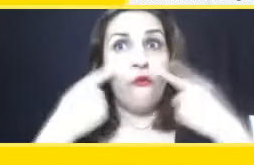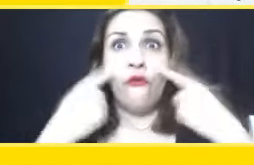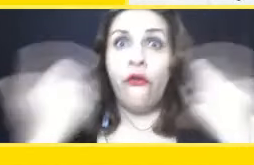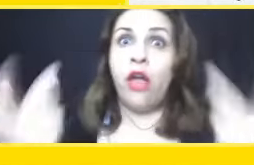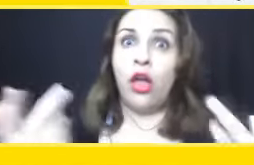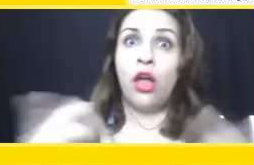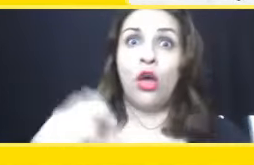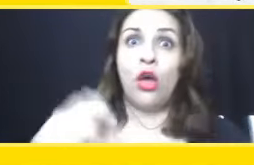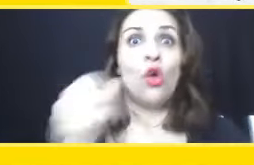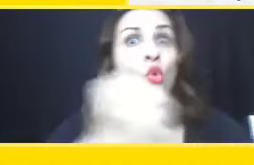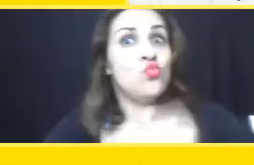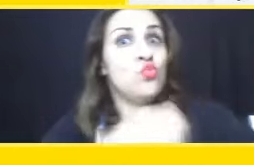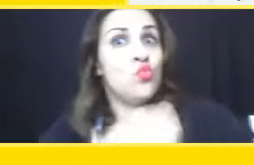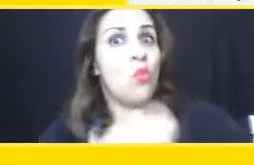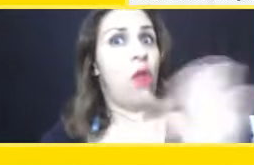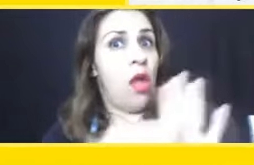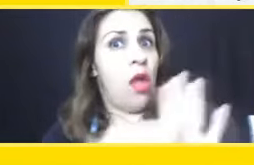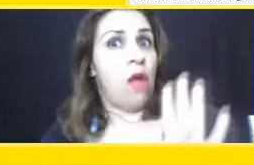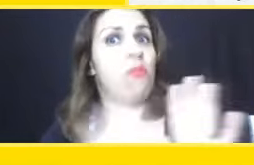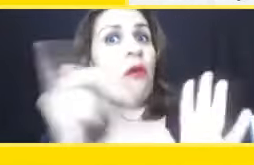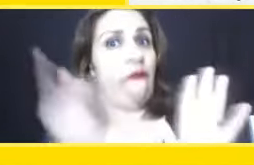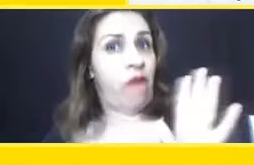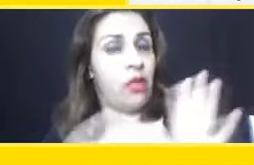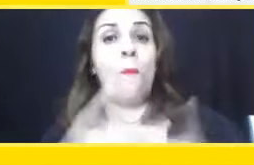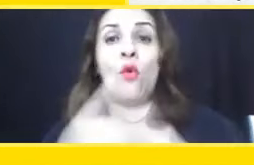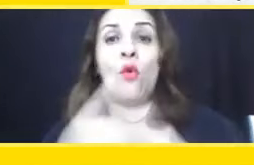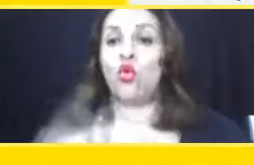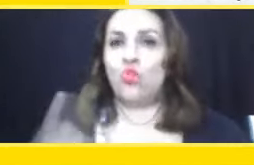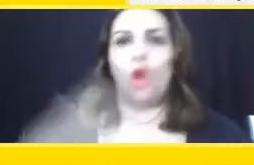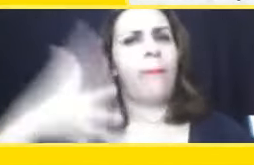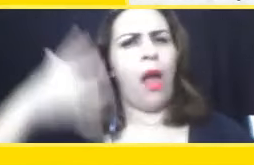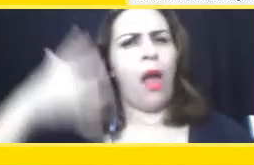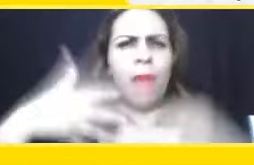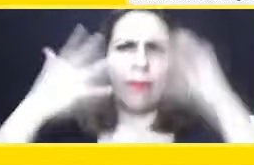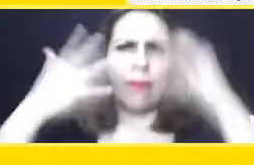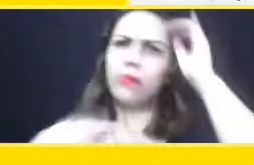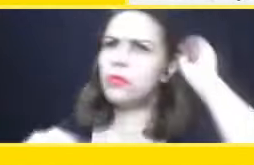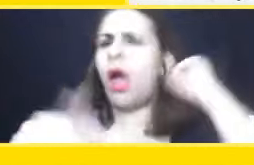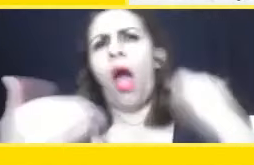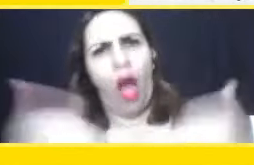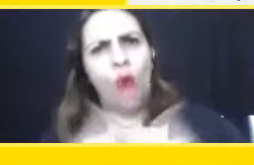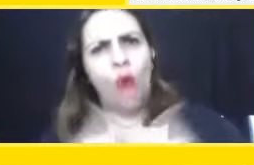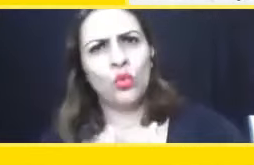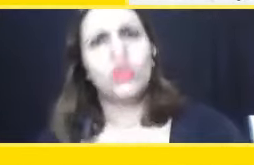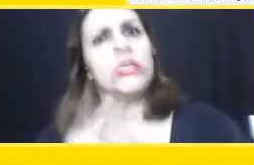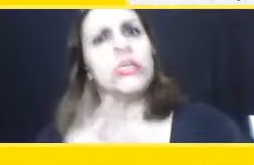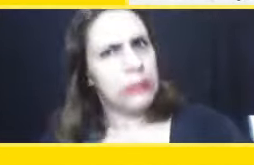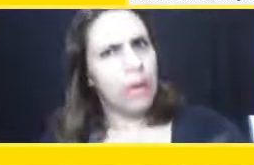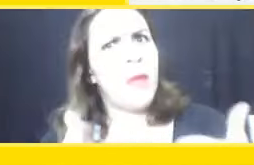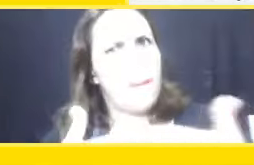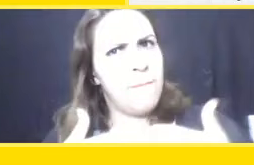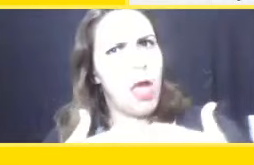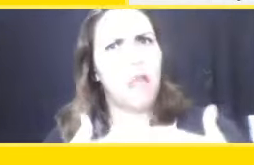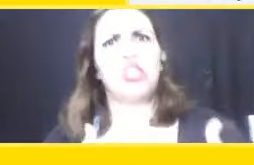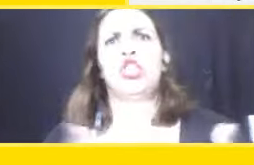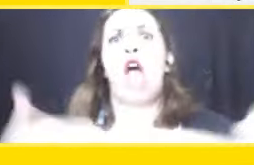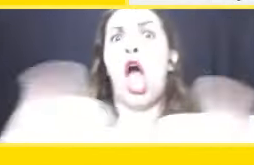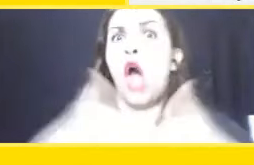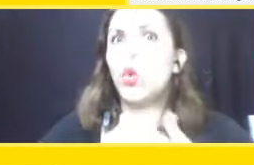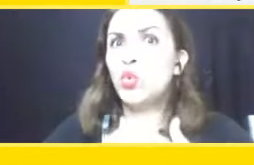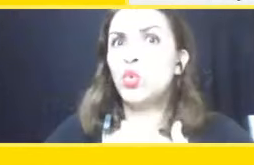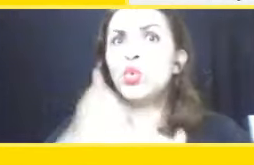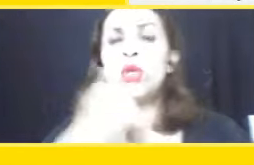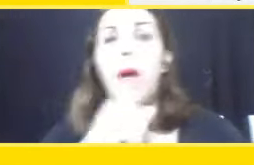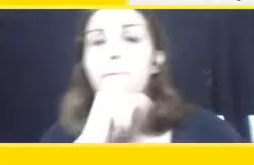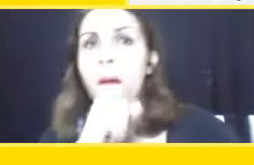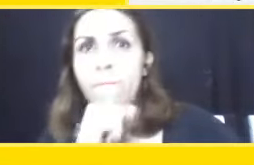da lei. Porque nas palestras que a gente faz para os autistas, a gente pede sempre para o autista, a mãe,